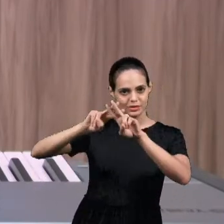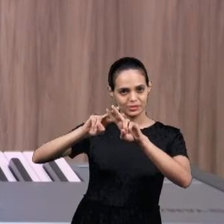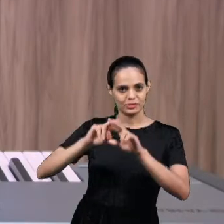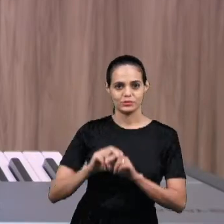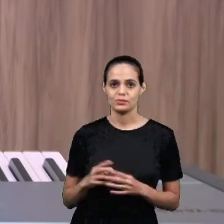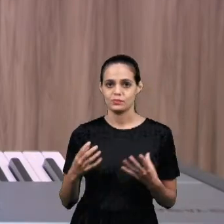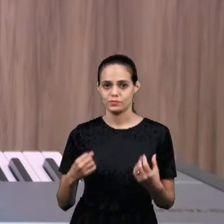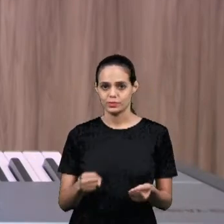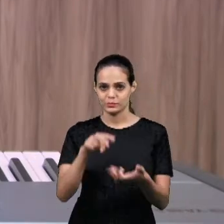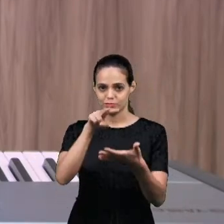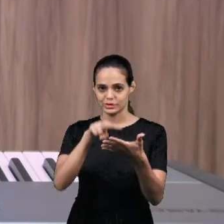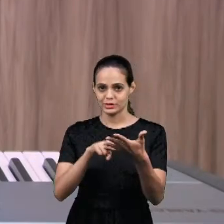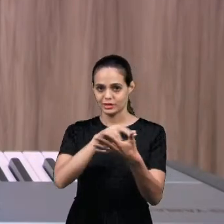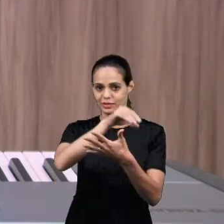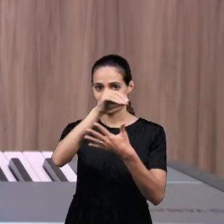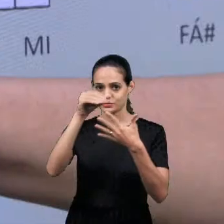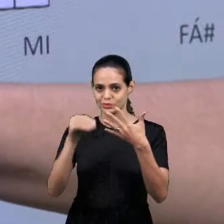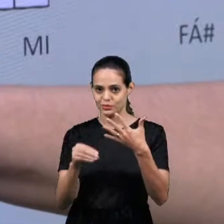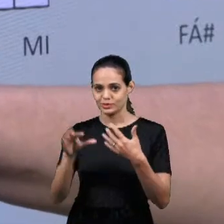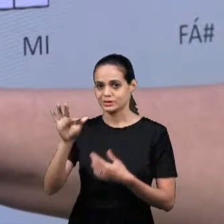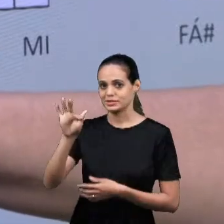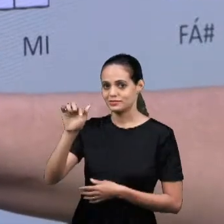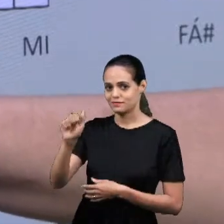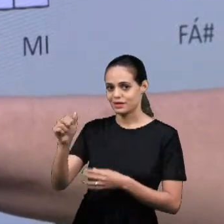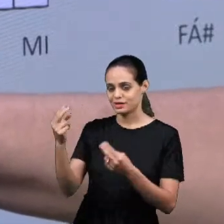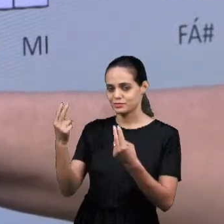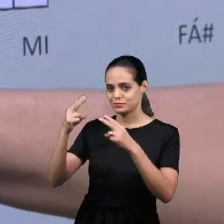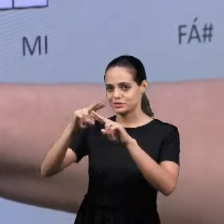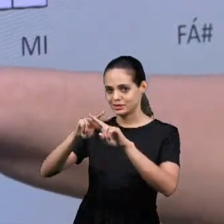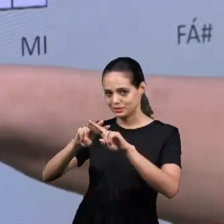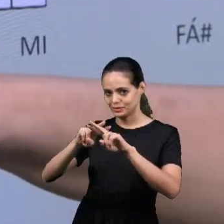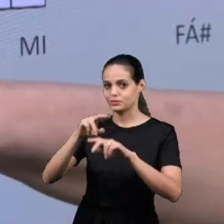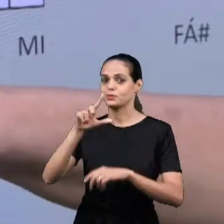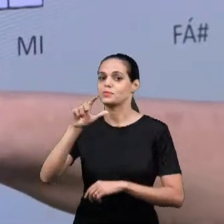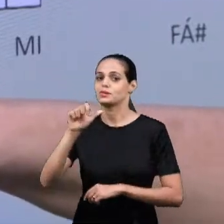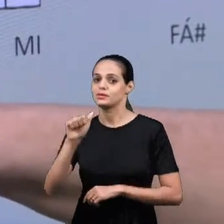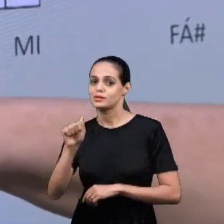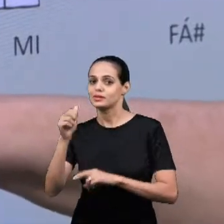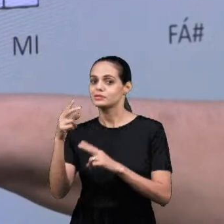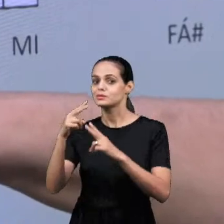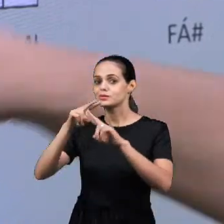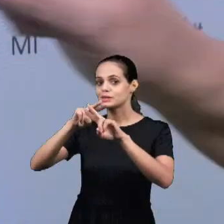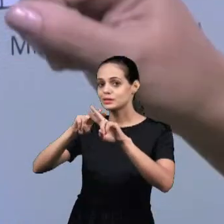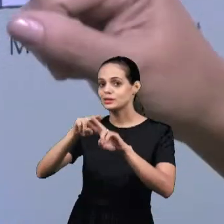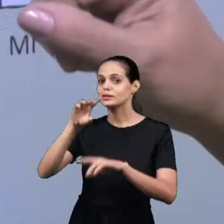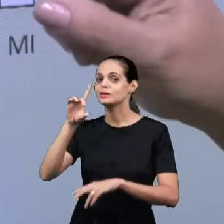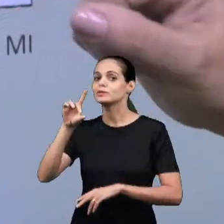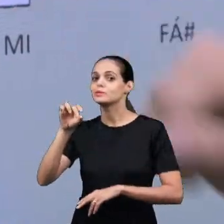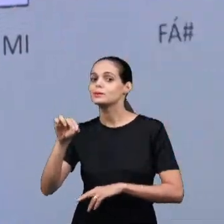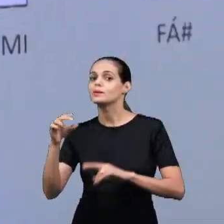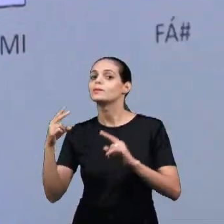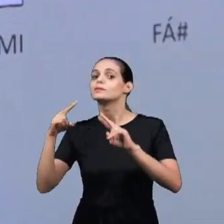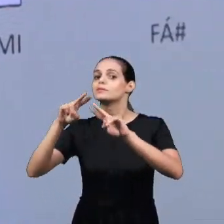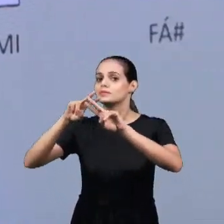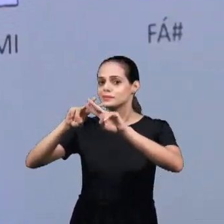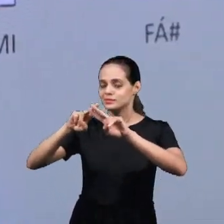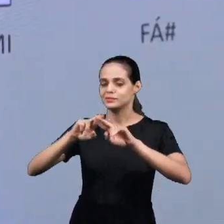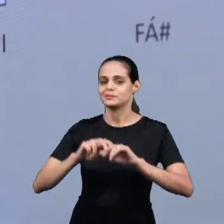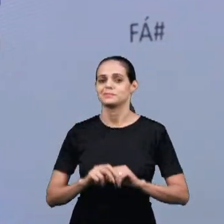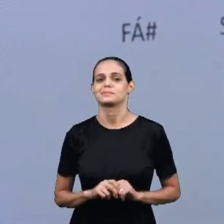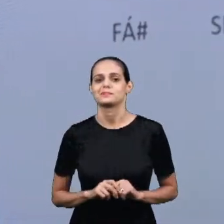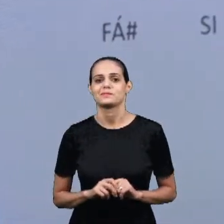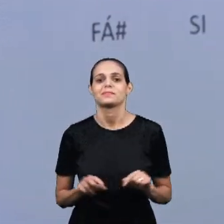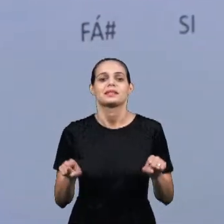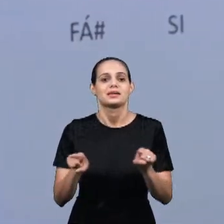notas? Fá sustenido, Lá sustenido, Dó sustenido. E também